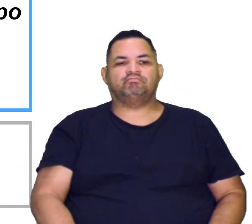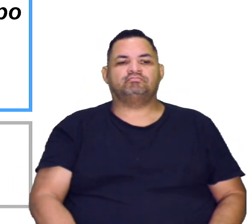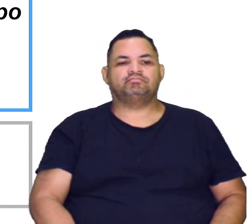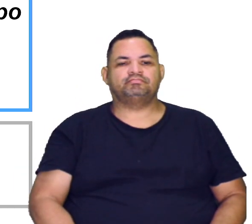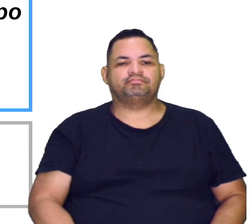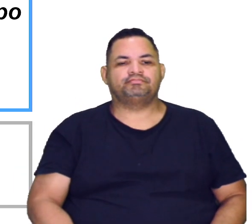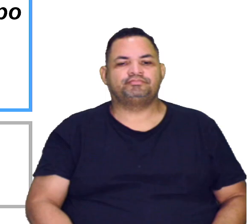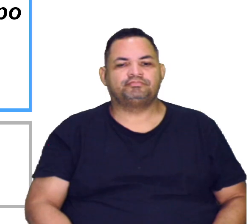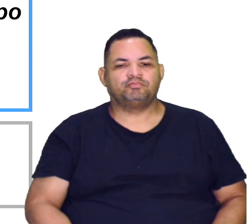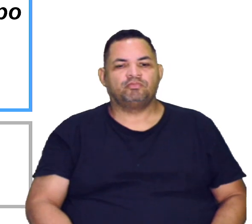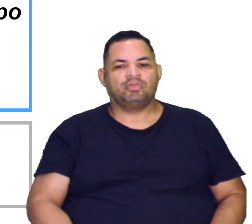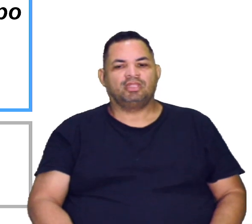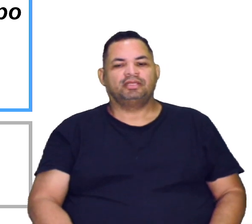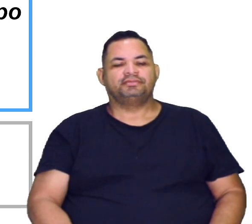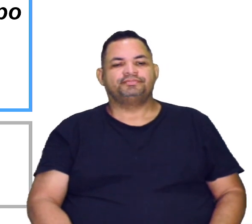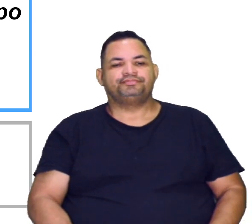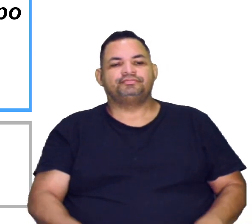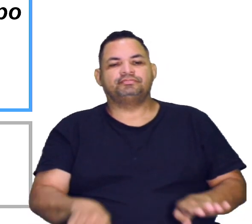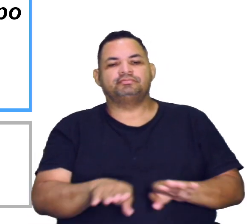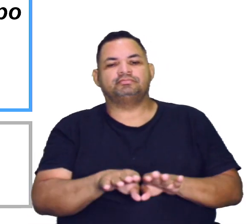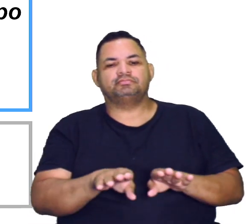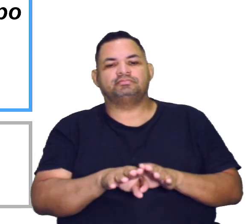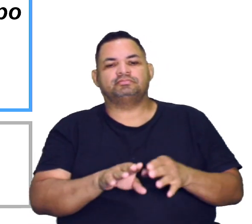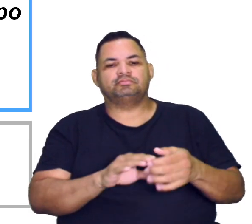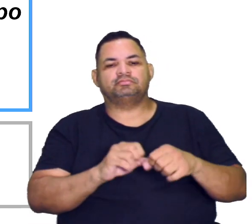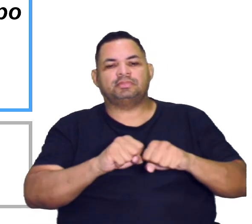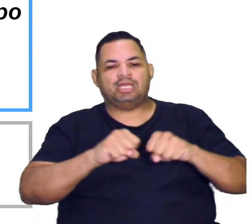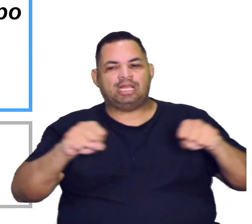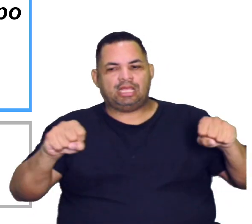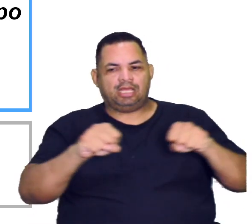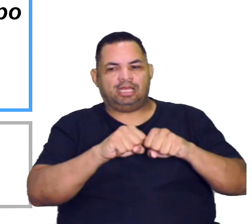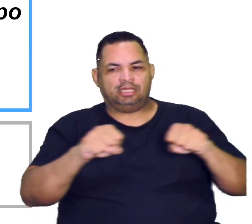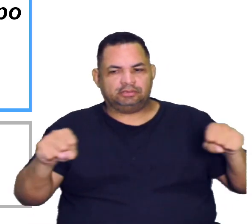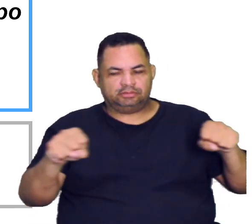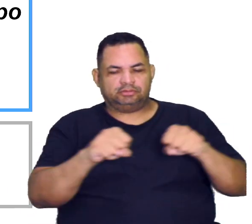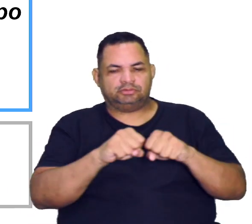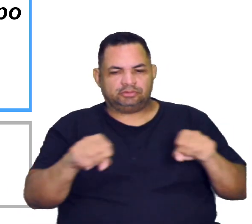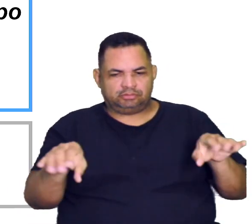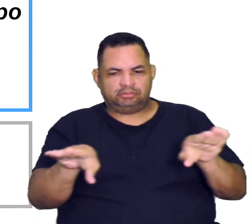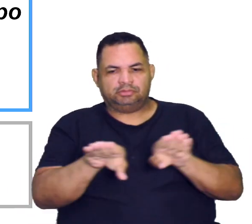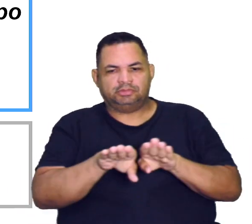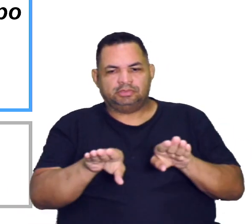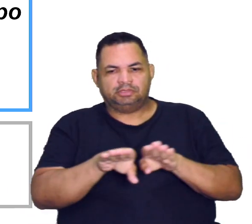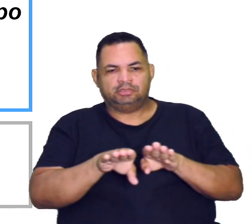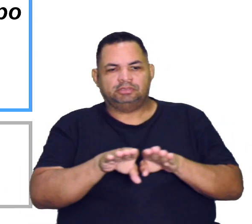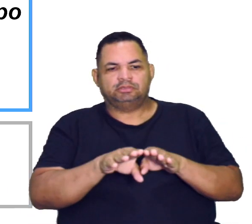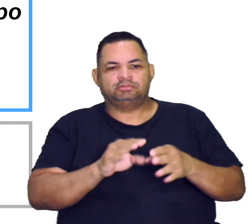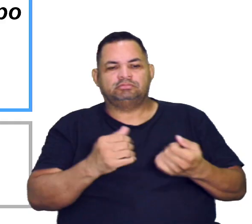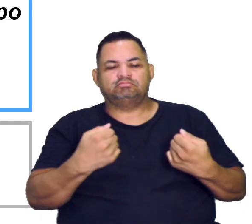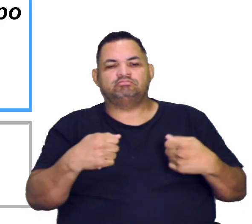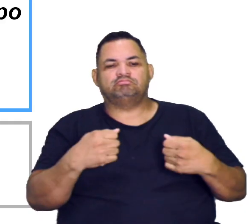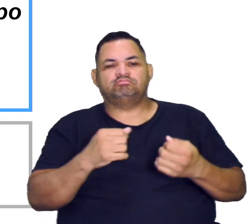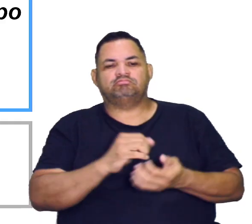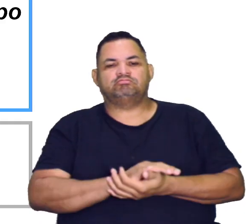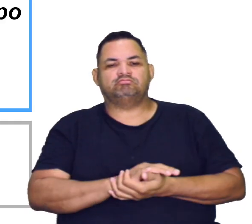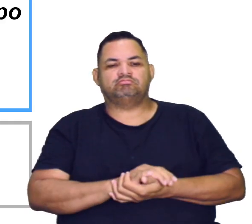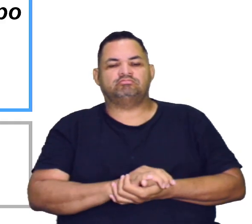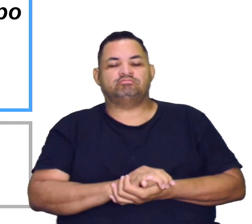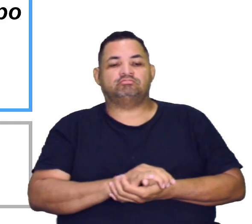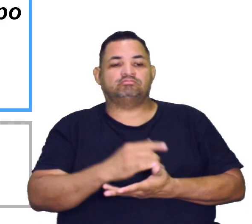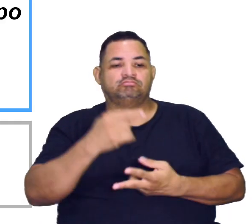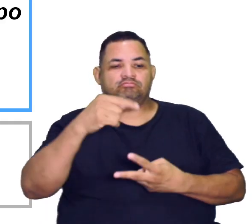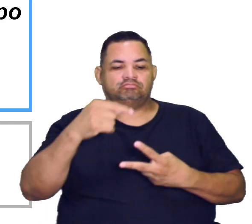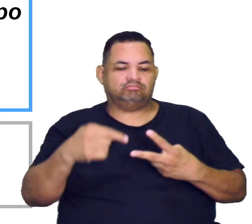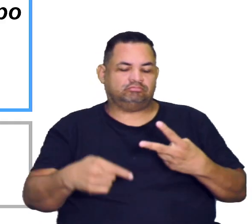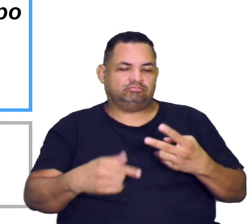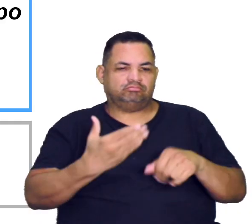interessante. Se eu quiser, por exemplo, usar elástico para trabalhar a resistência, eu poderia aqui citar entre